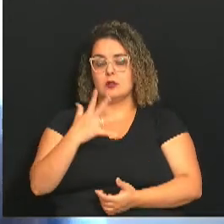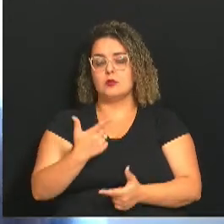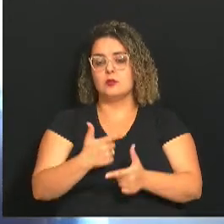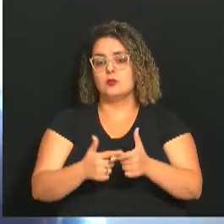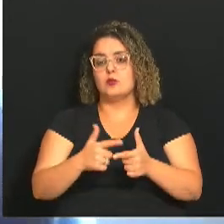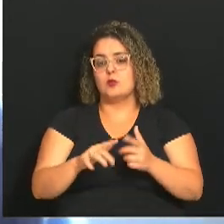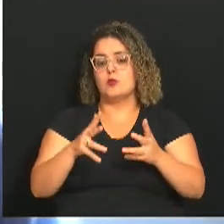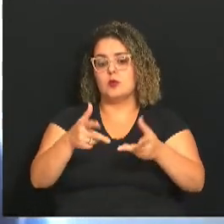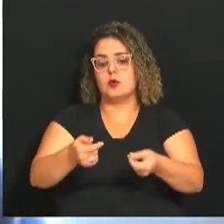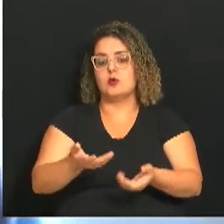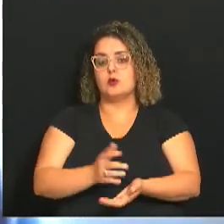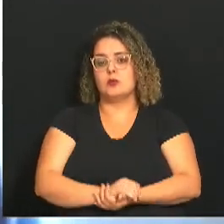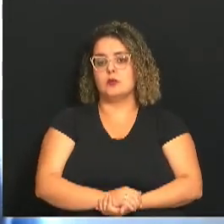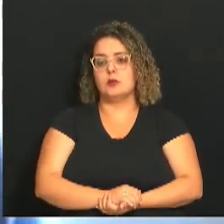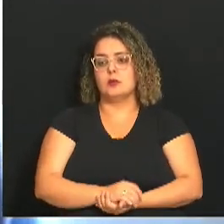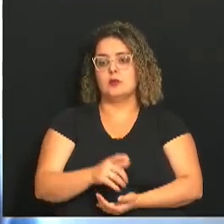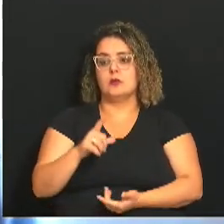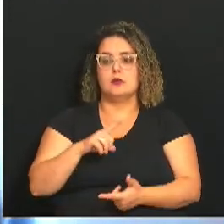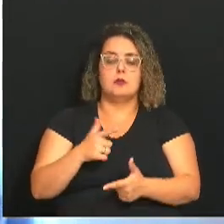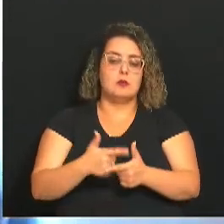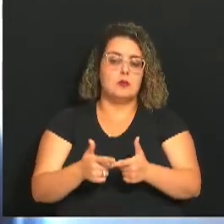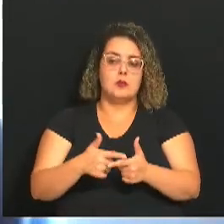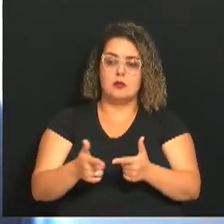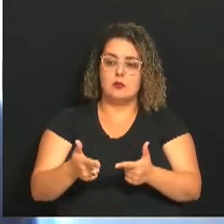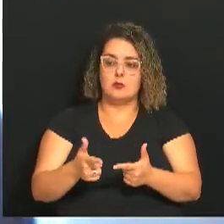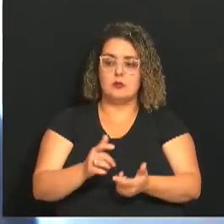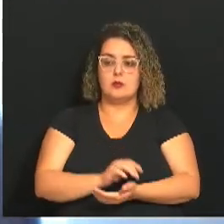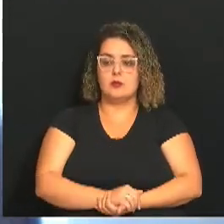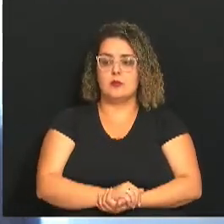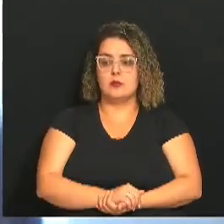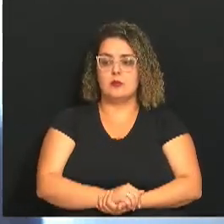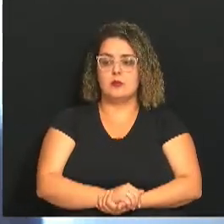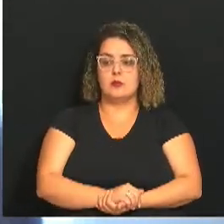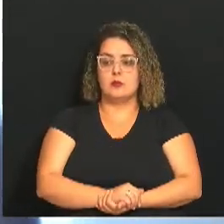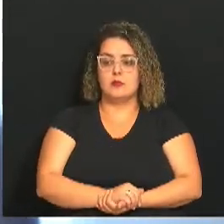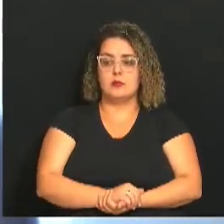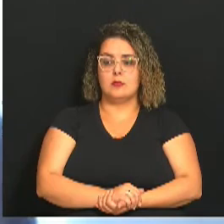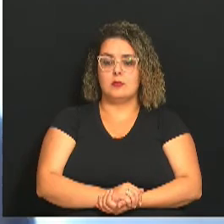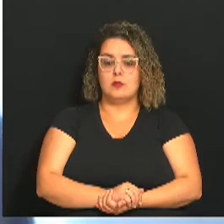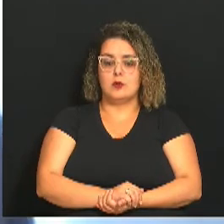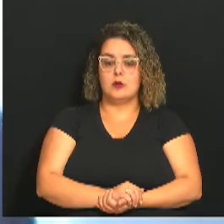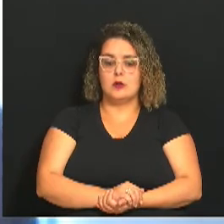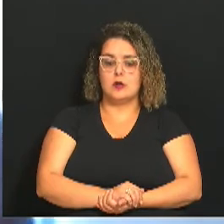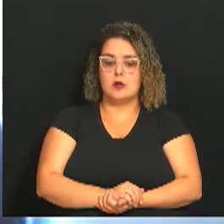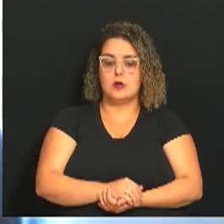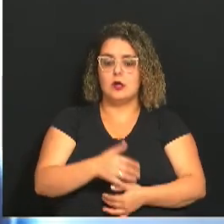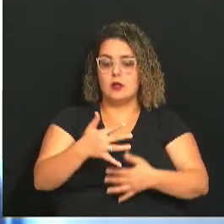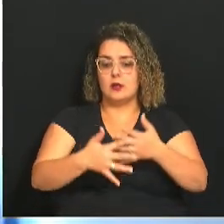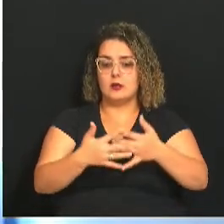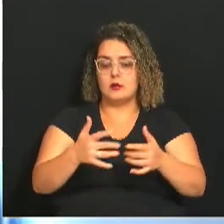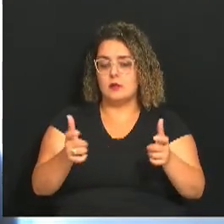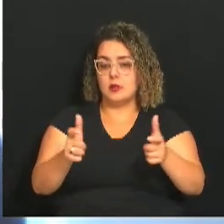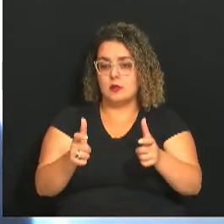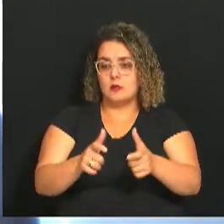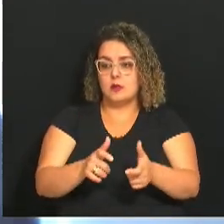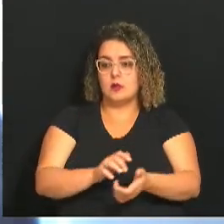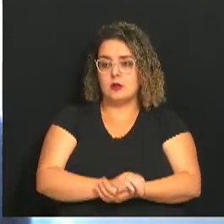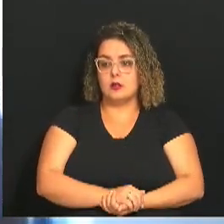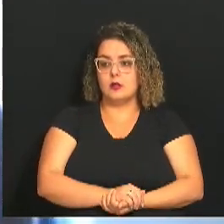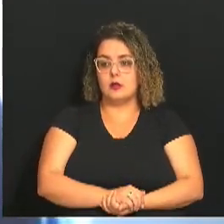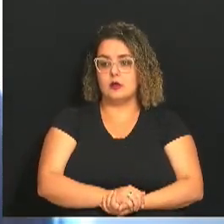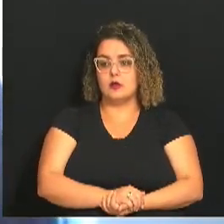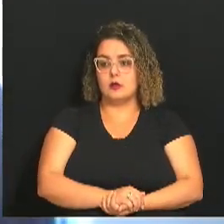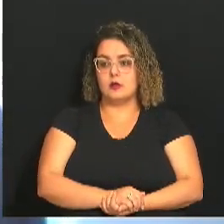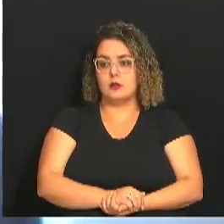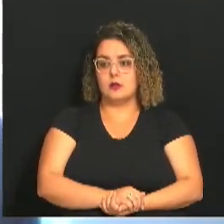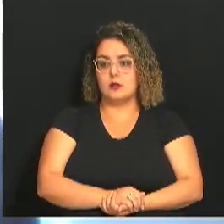alguns problemas que a gente vai criar barreiras para minimizar o impacto. Vai alagar uma rua,